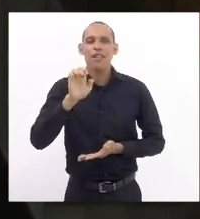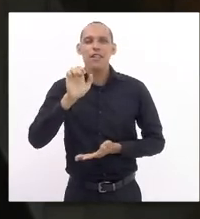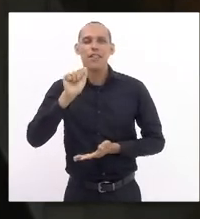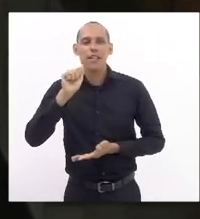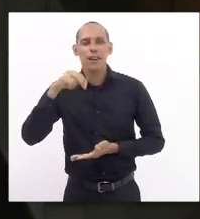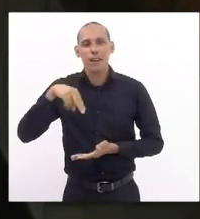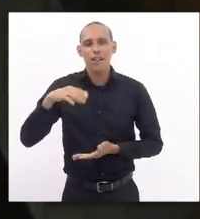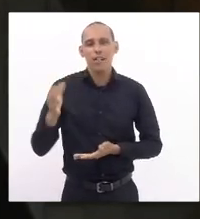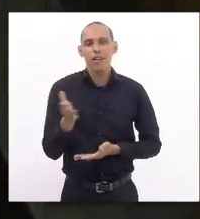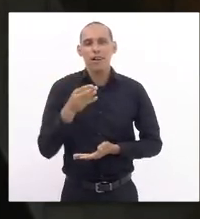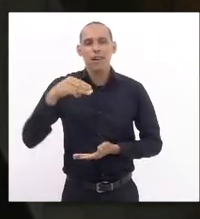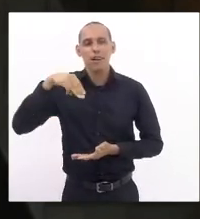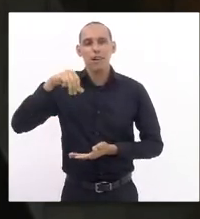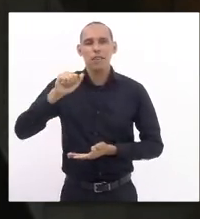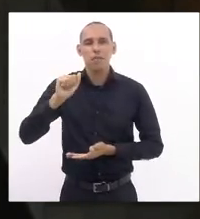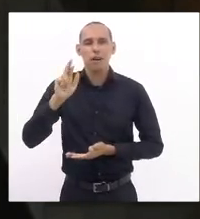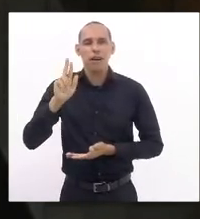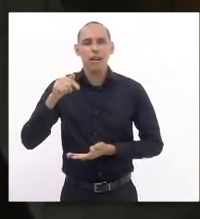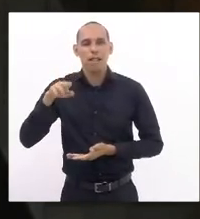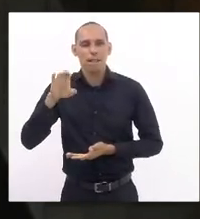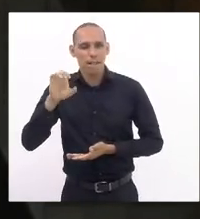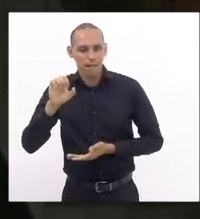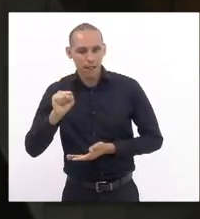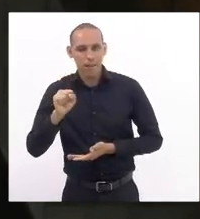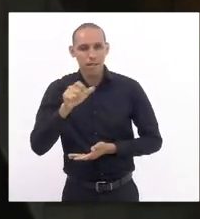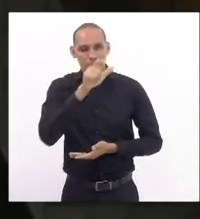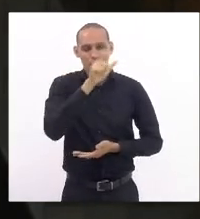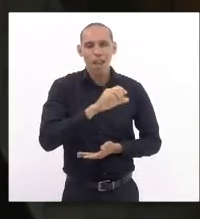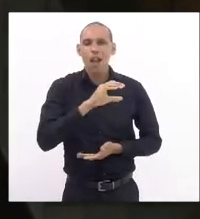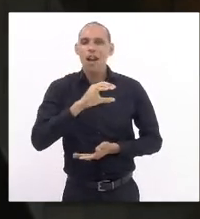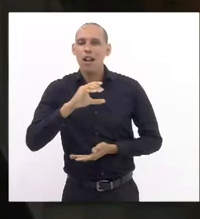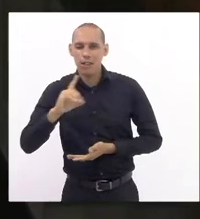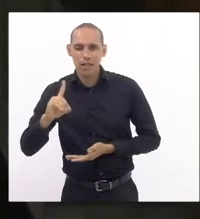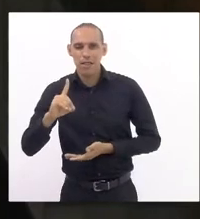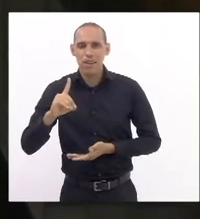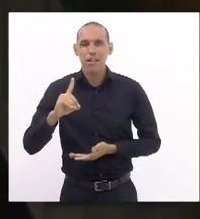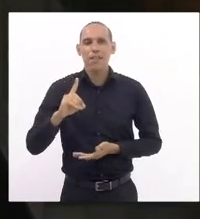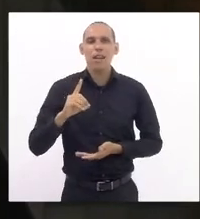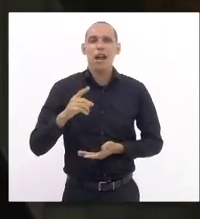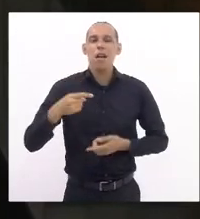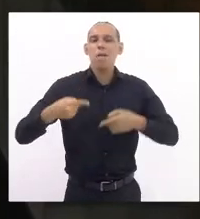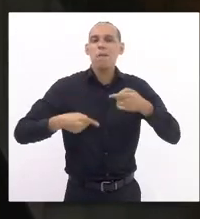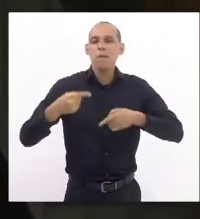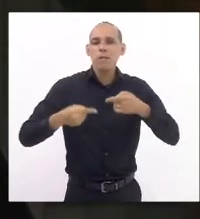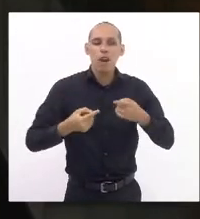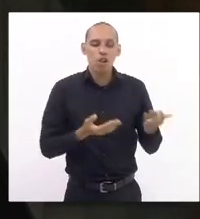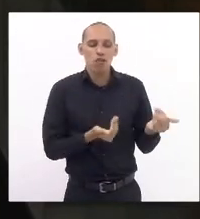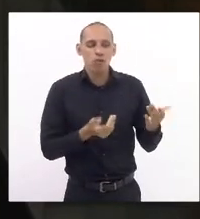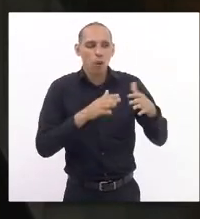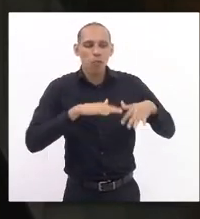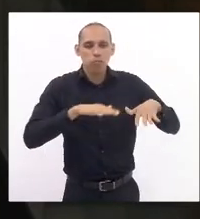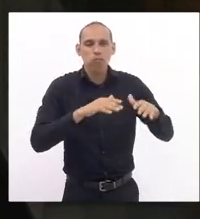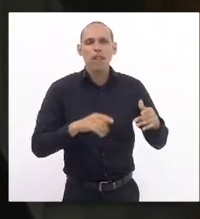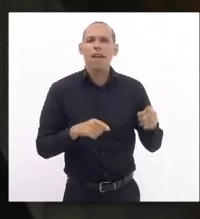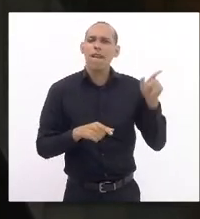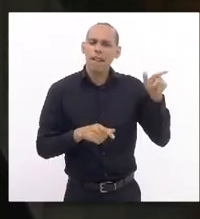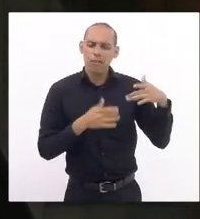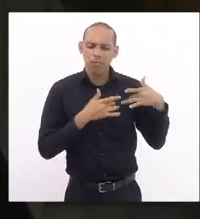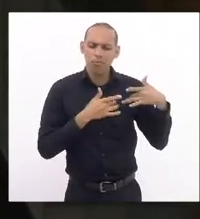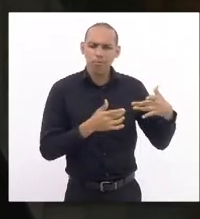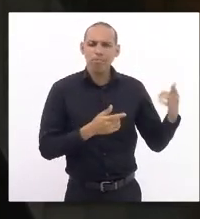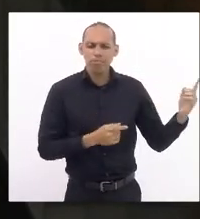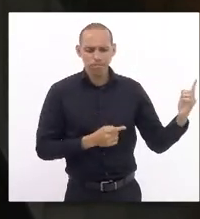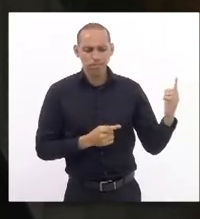coordenador de políticas de juventude do município de Petrópolis, que se colocou à disposição, à nossa disposição, à